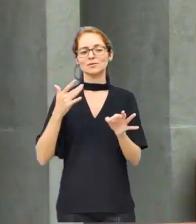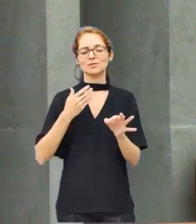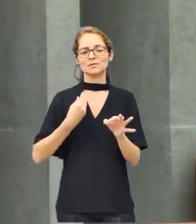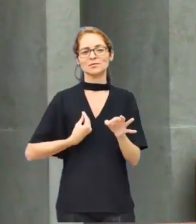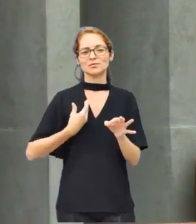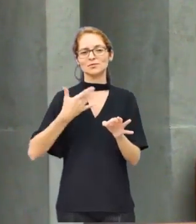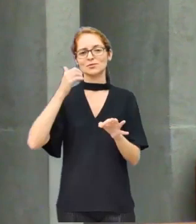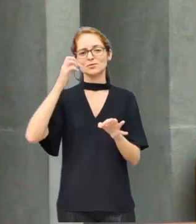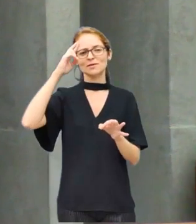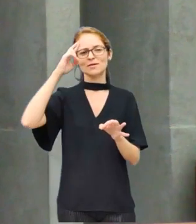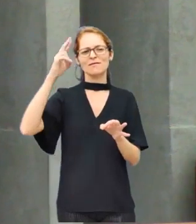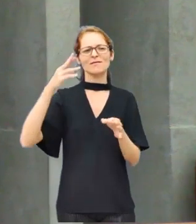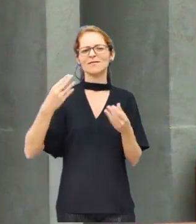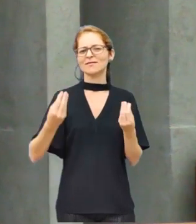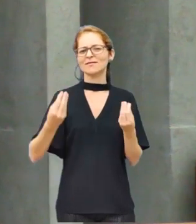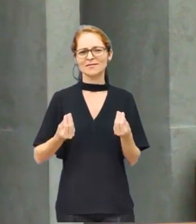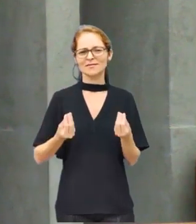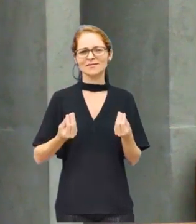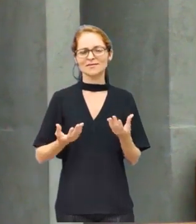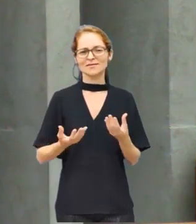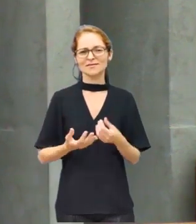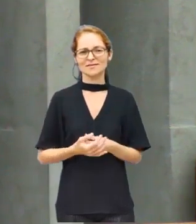do Senhor.